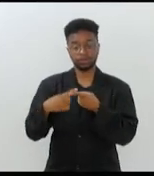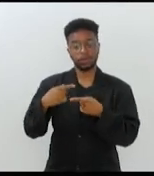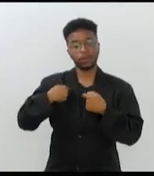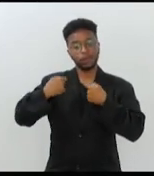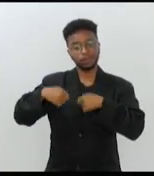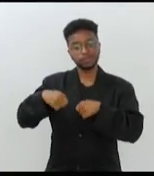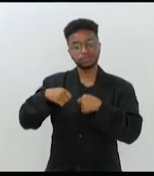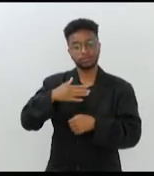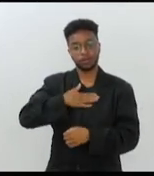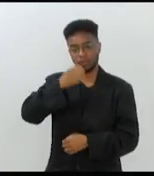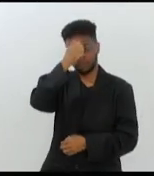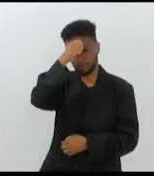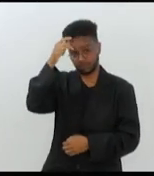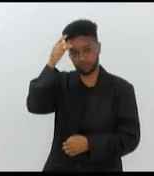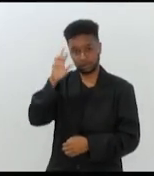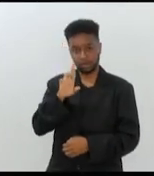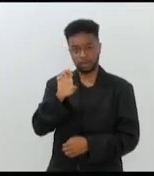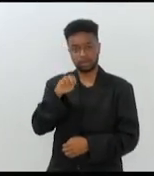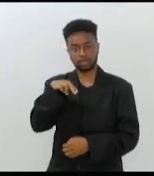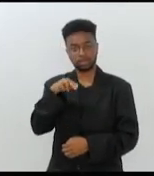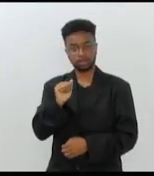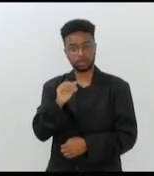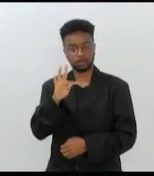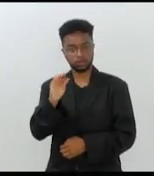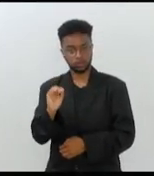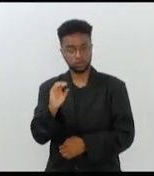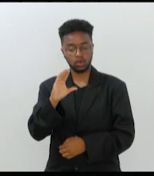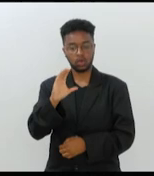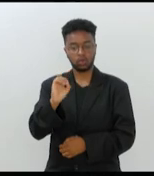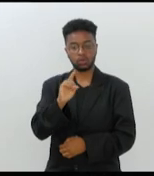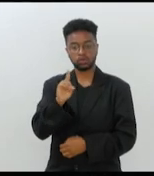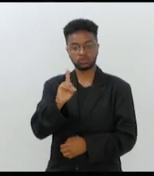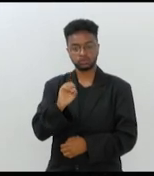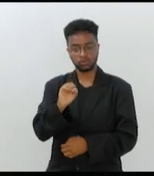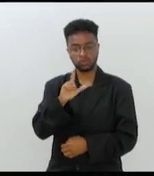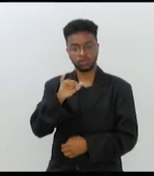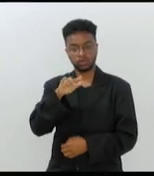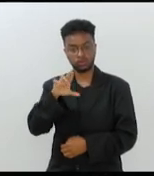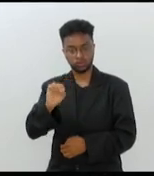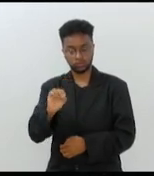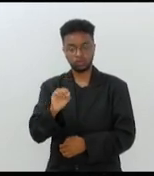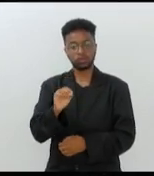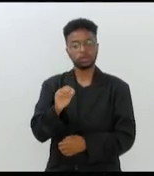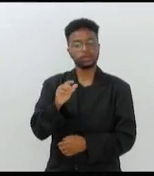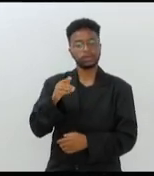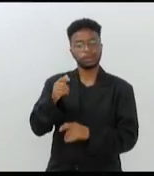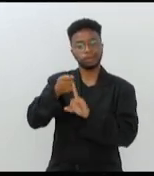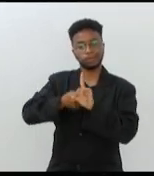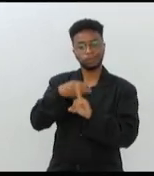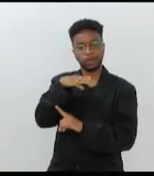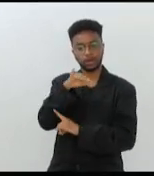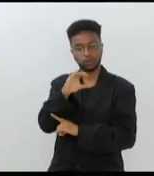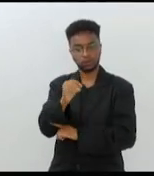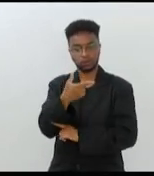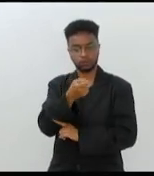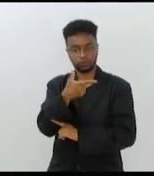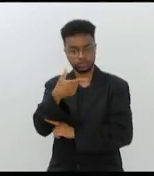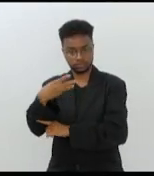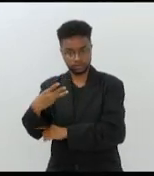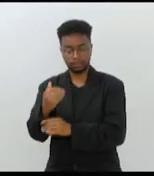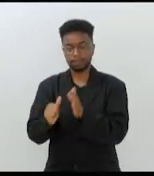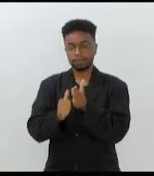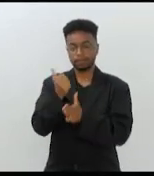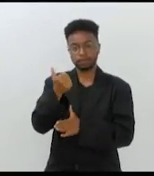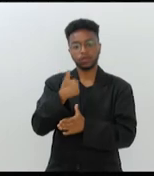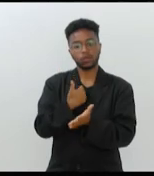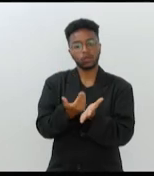meu prefeito, Renato Cozzolino, em maio de 2023, no início do meu mandato, até o